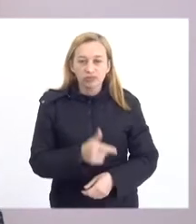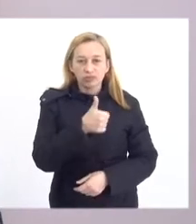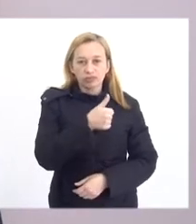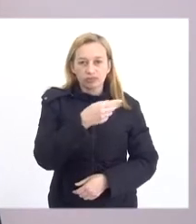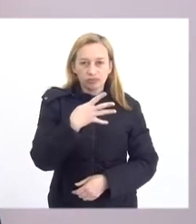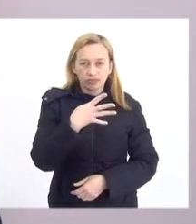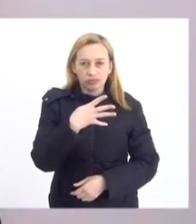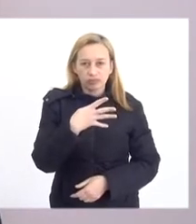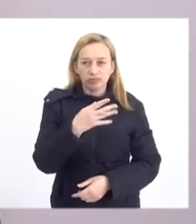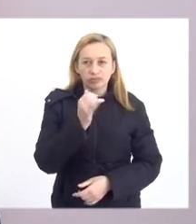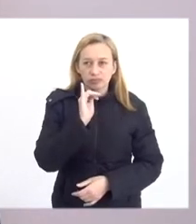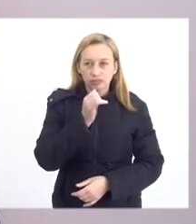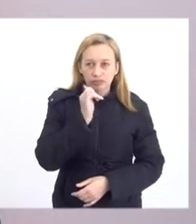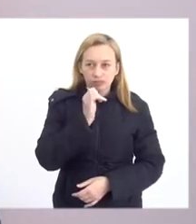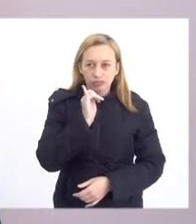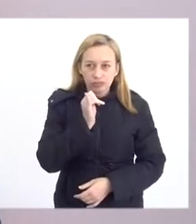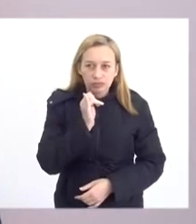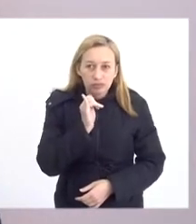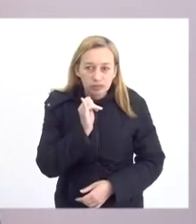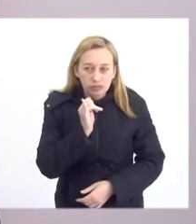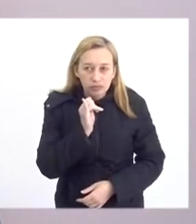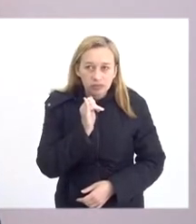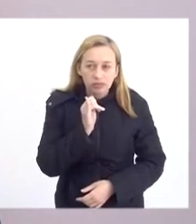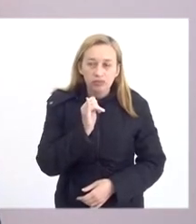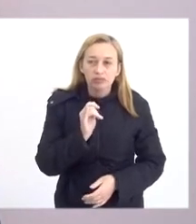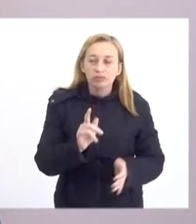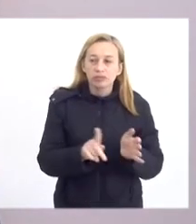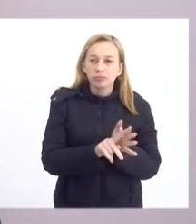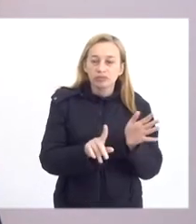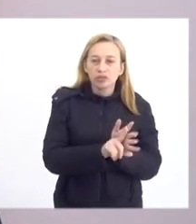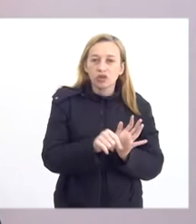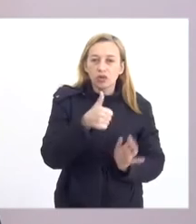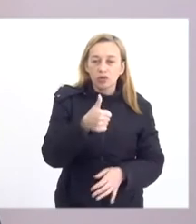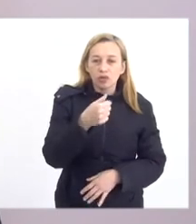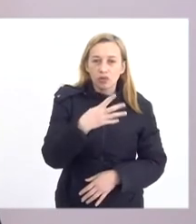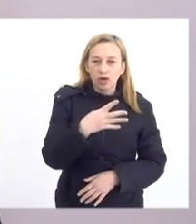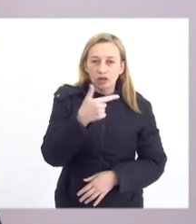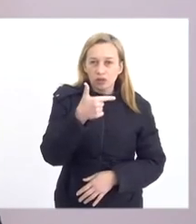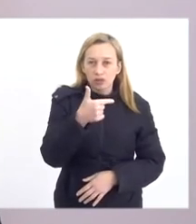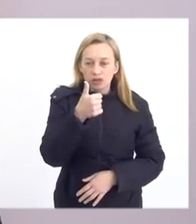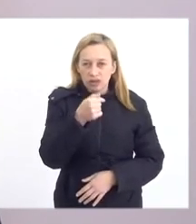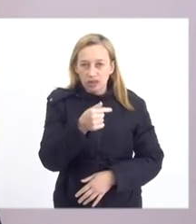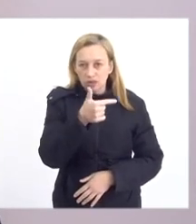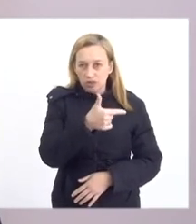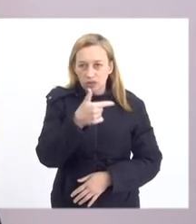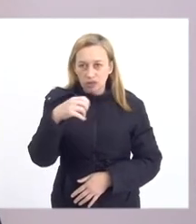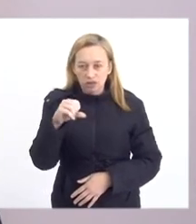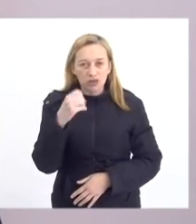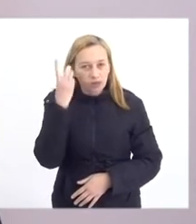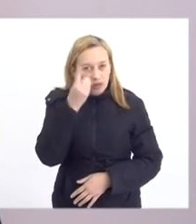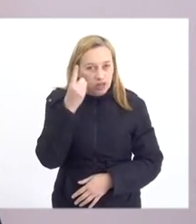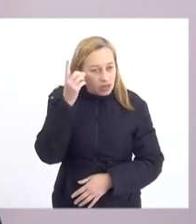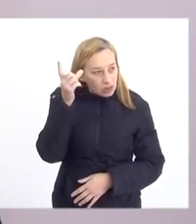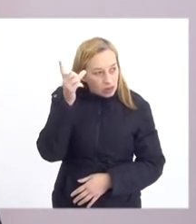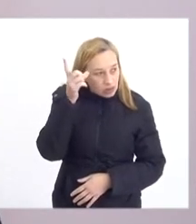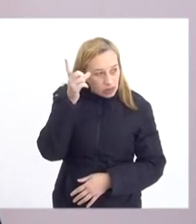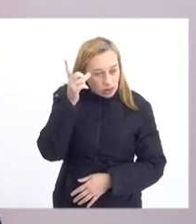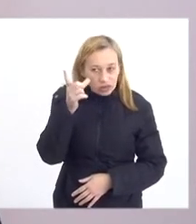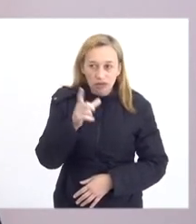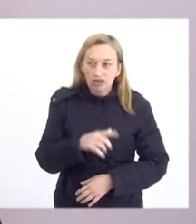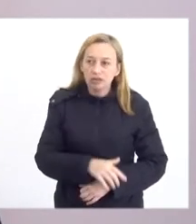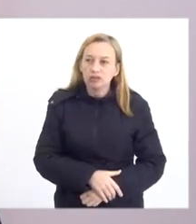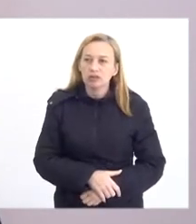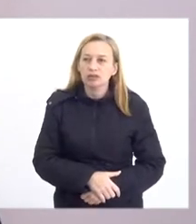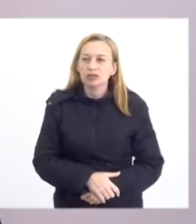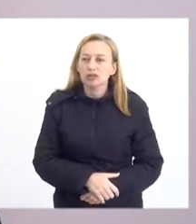14. Relator deputado Rosenberg Reis. Projeto de lei 1427-2019, autoria do deputado Lucinha. Parecer pela